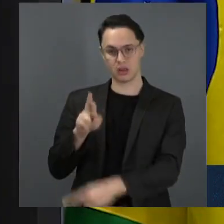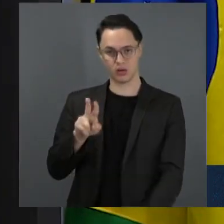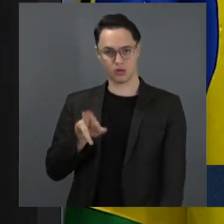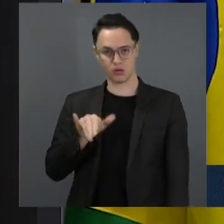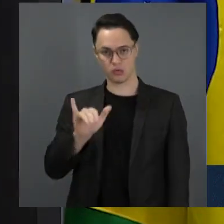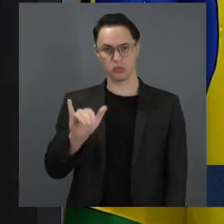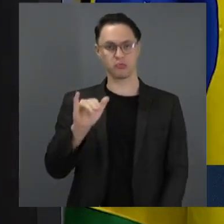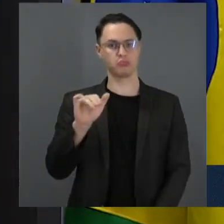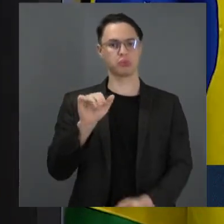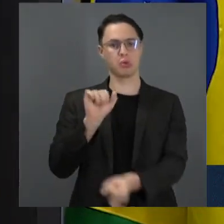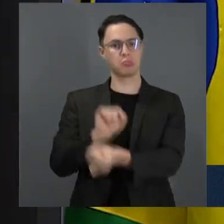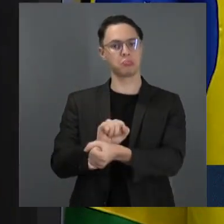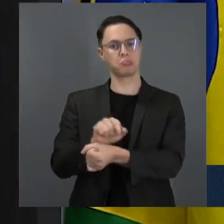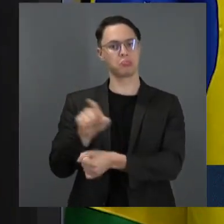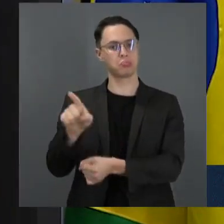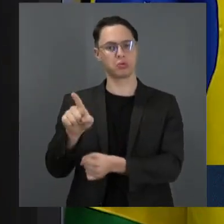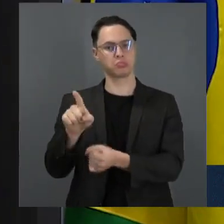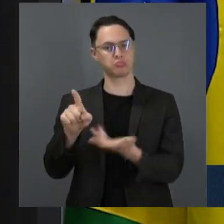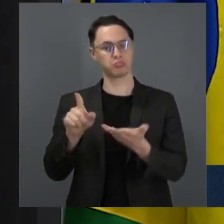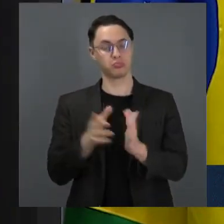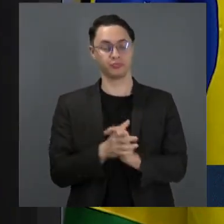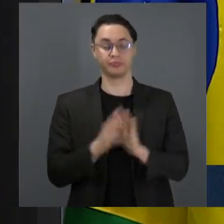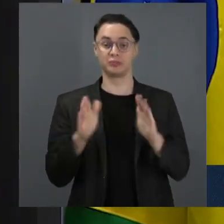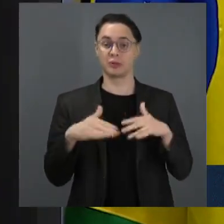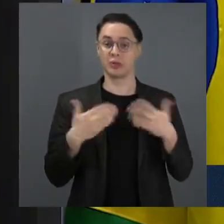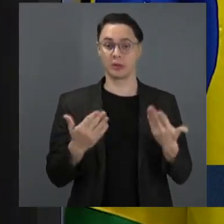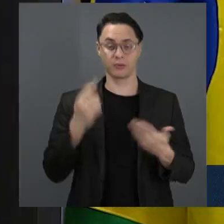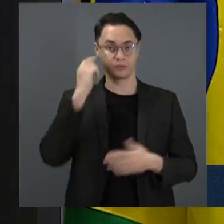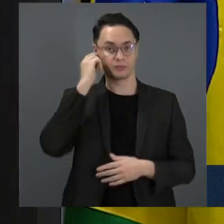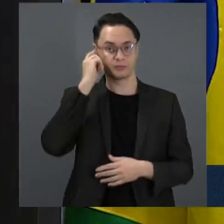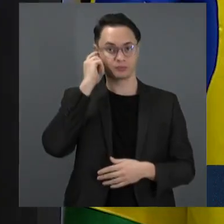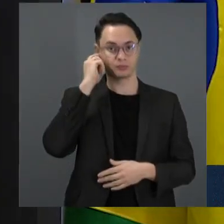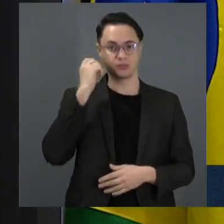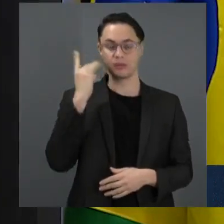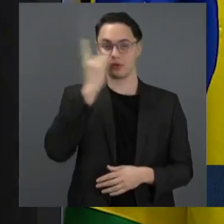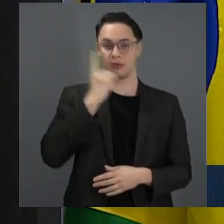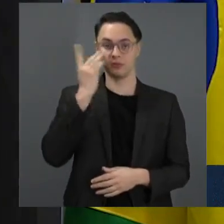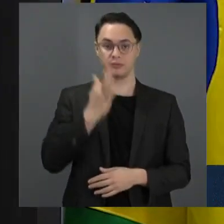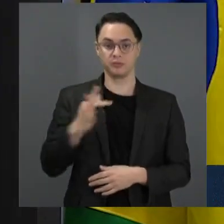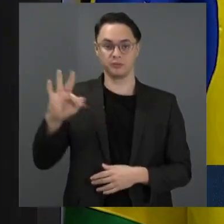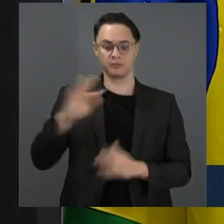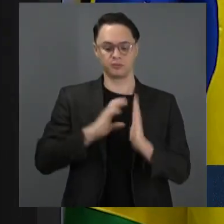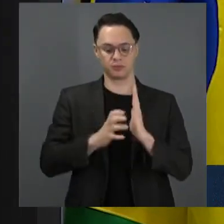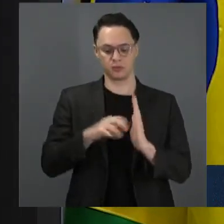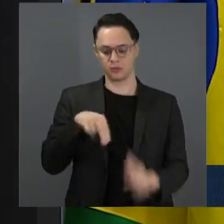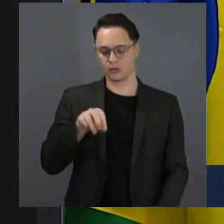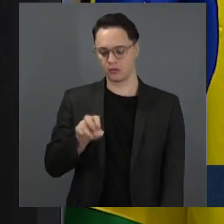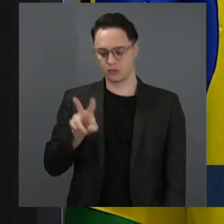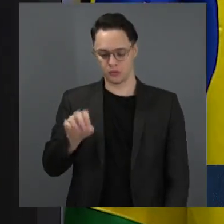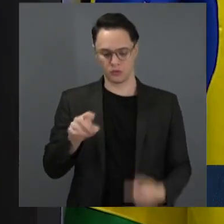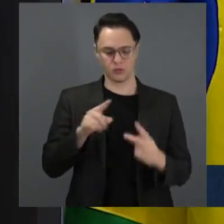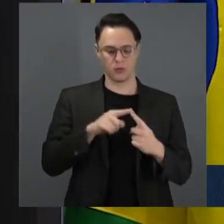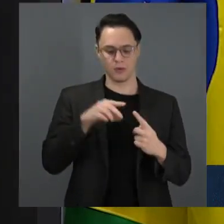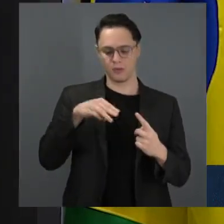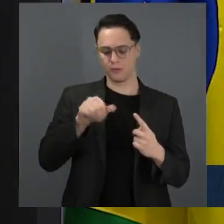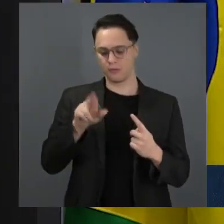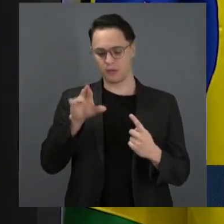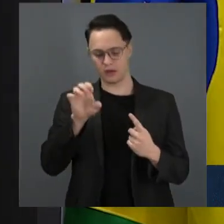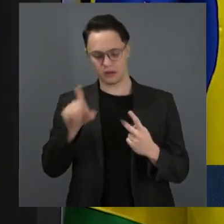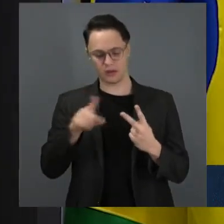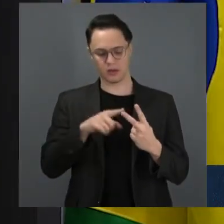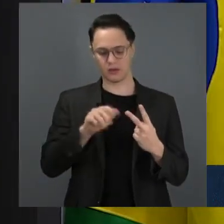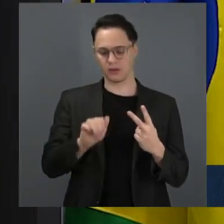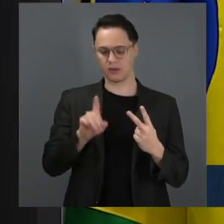nos tribunais superiores. Os deputados federais do Partido Novo, Marcel Van Hatten e Adriana Ventura, ingressaram